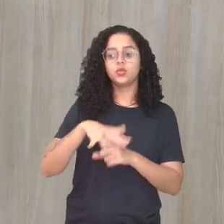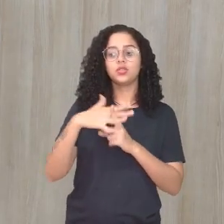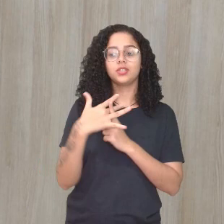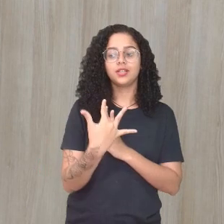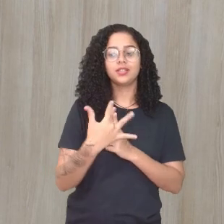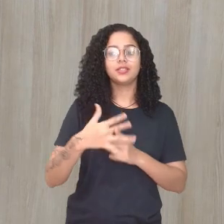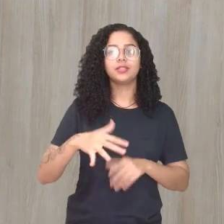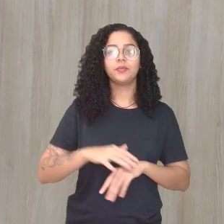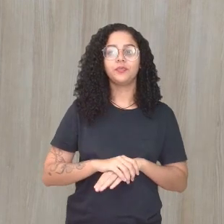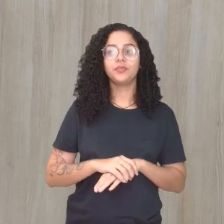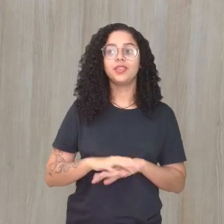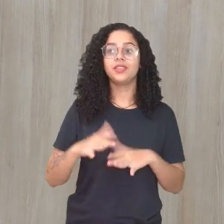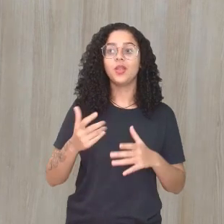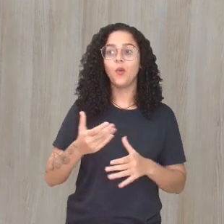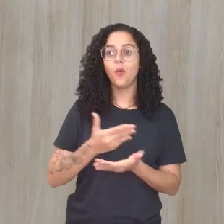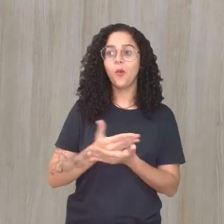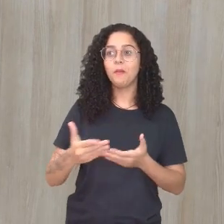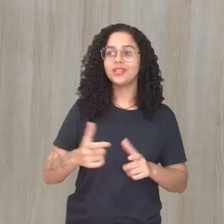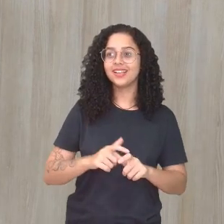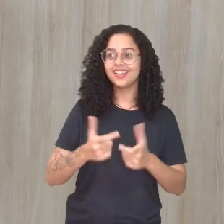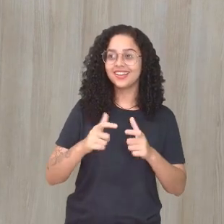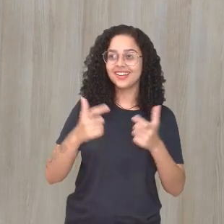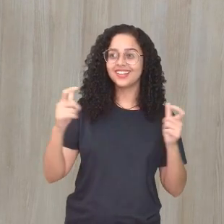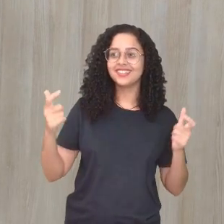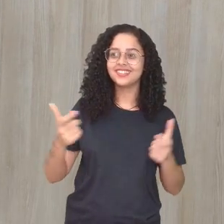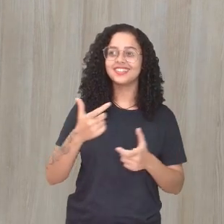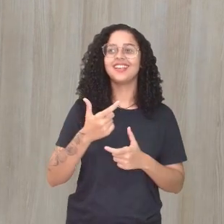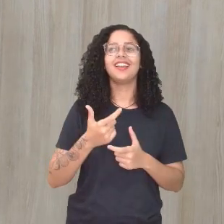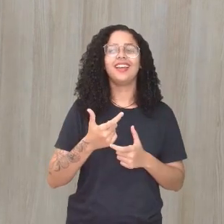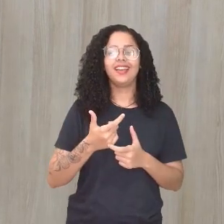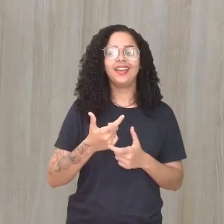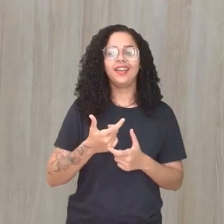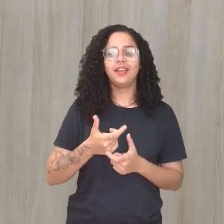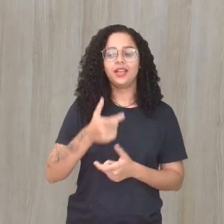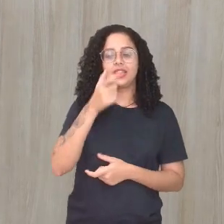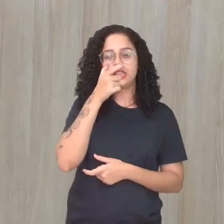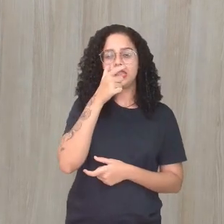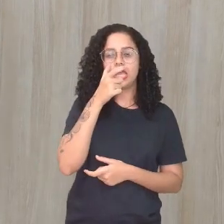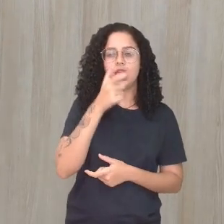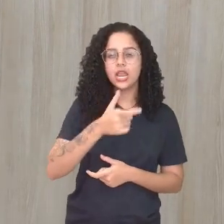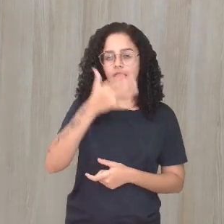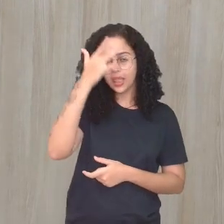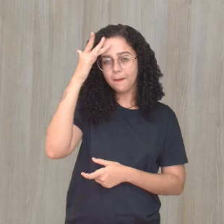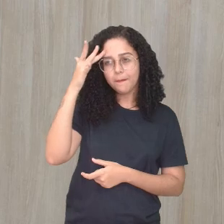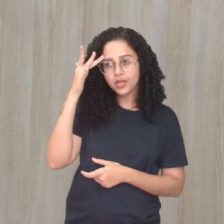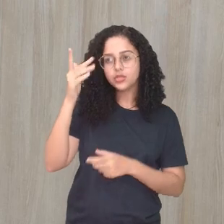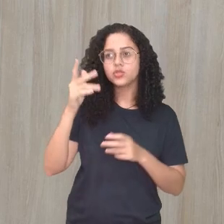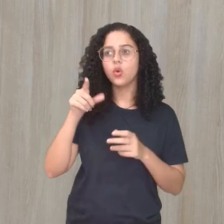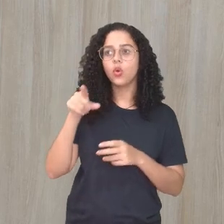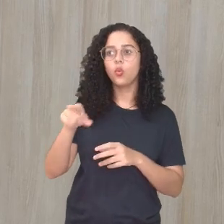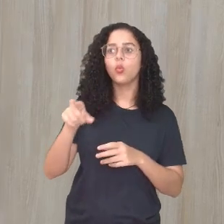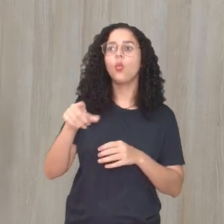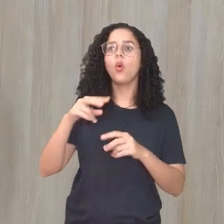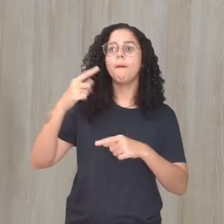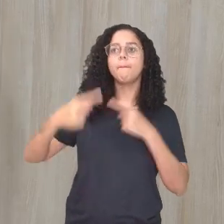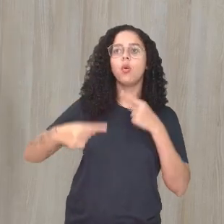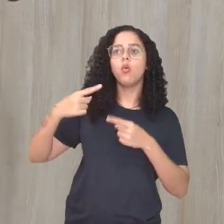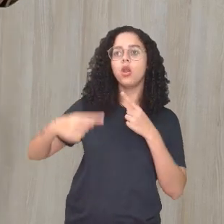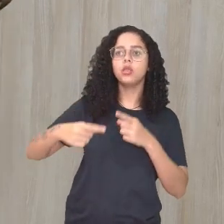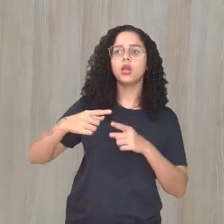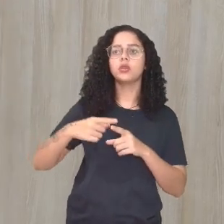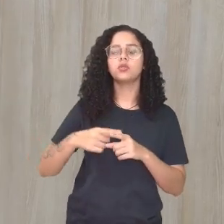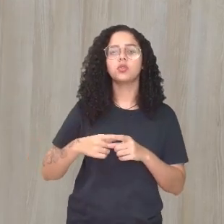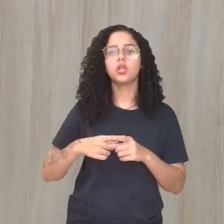começasse a ver crescer aí o número de simpatizantes, né, da política socialista, de forma que ela passa a se